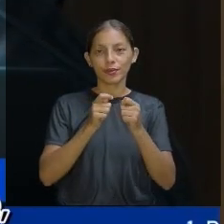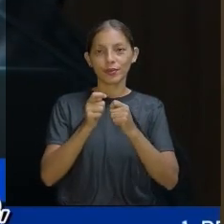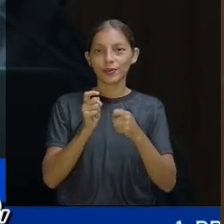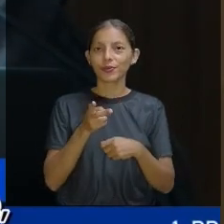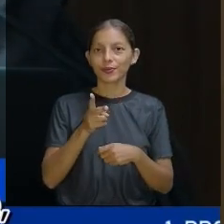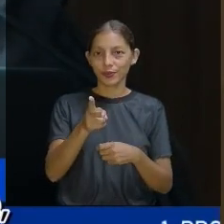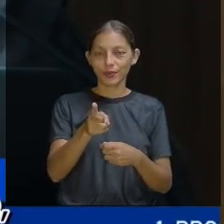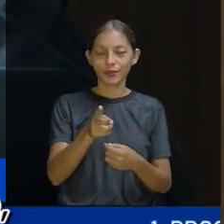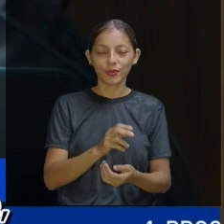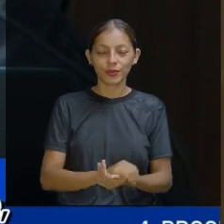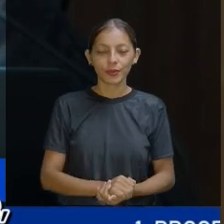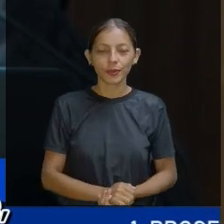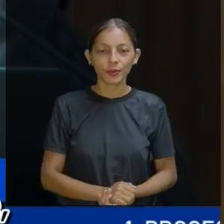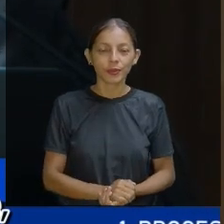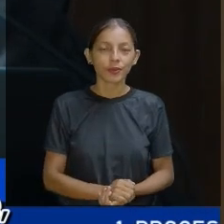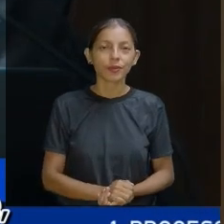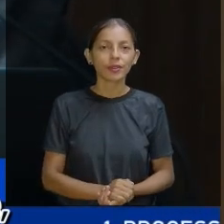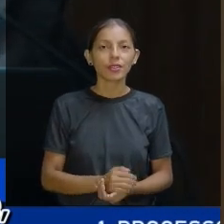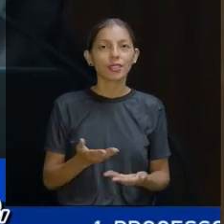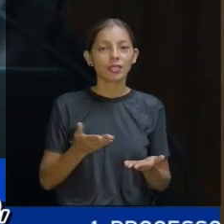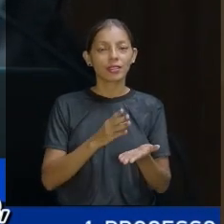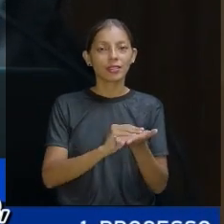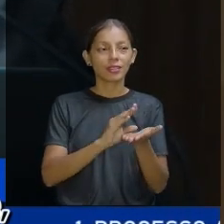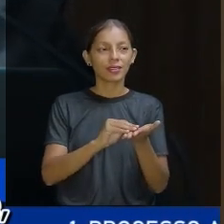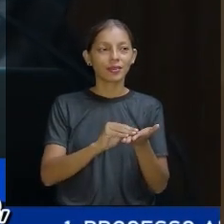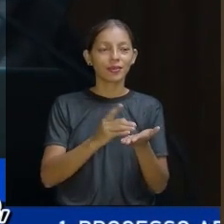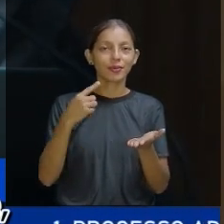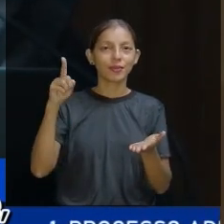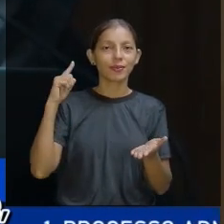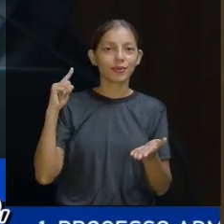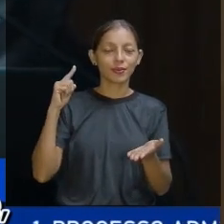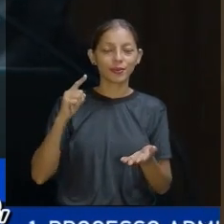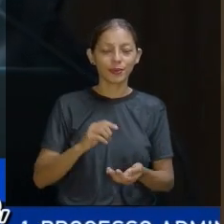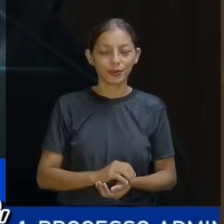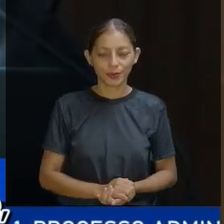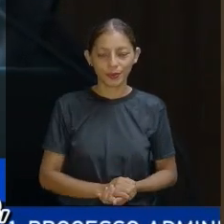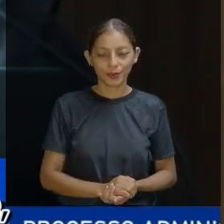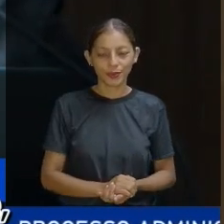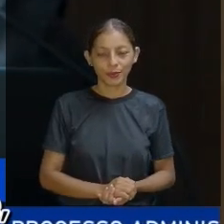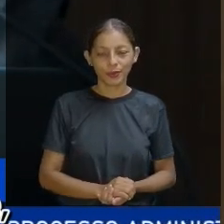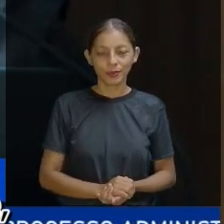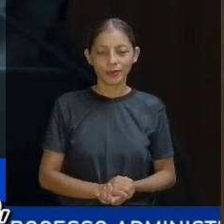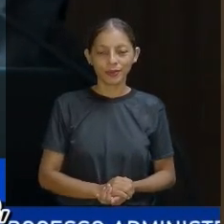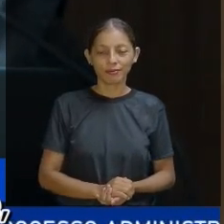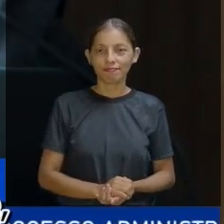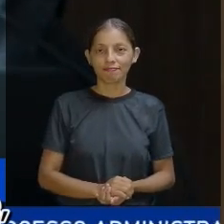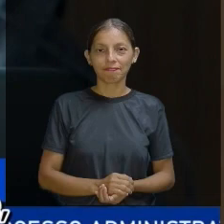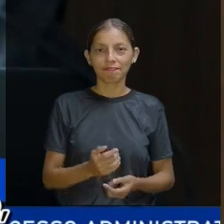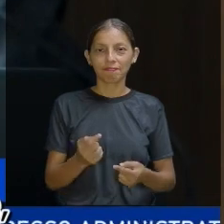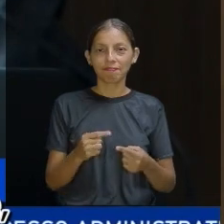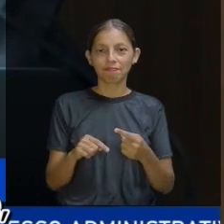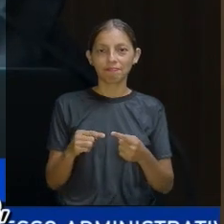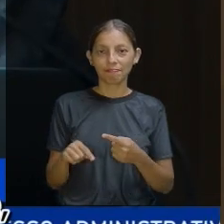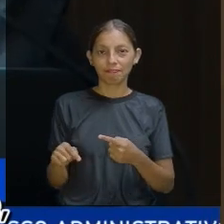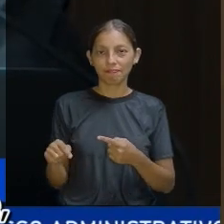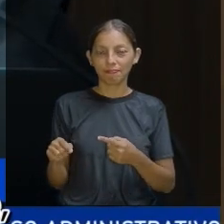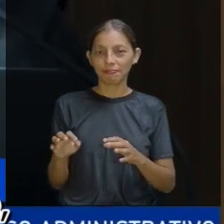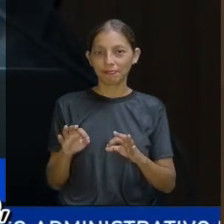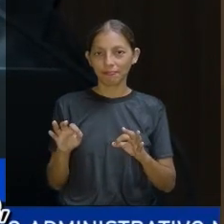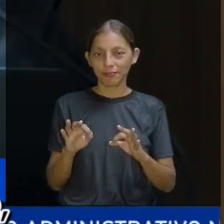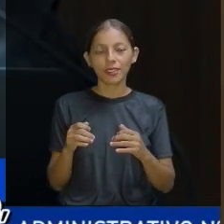Submeto aos pares a ata da sessão anterior e, não havendo óbice, declaro esta ata